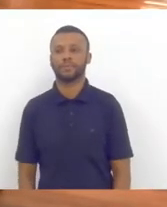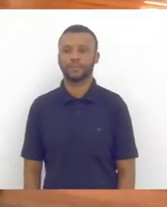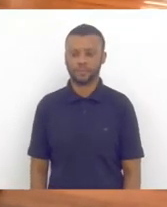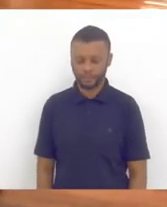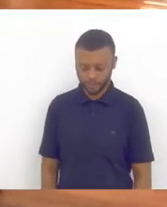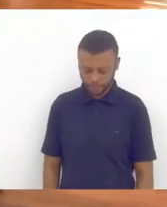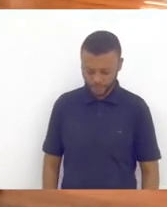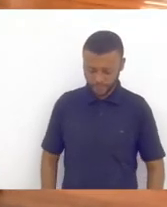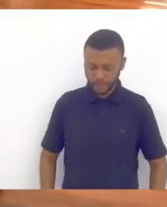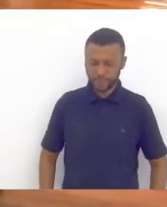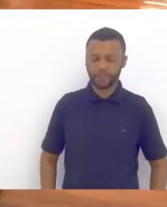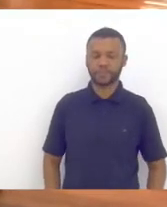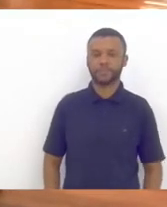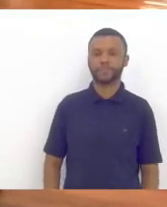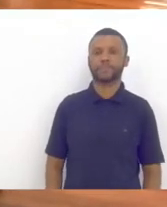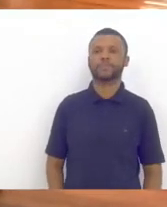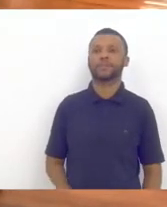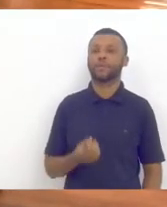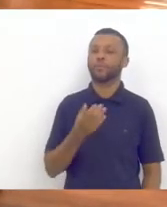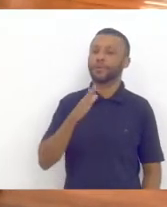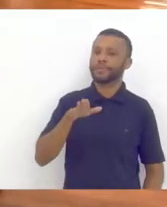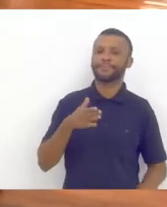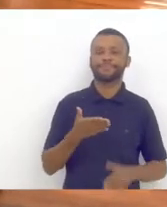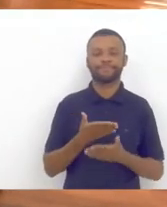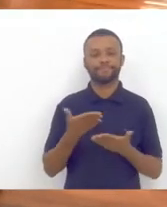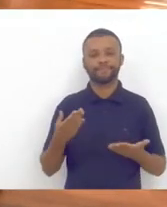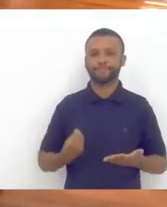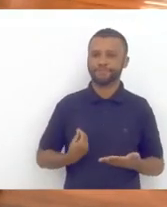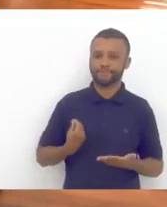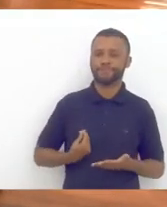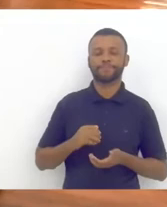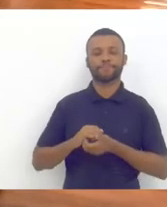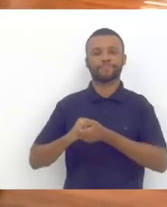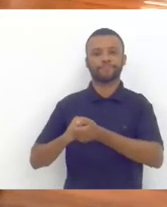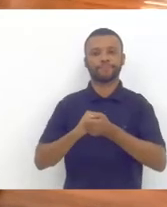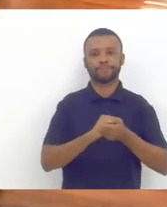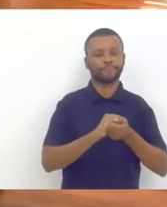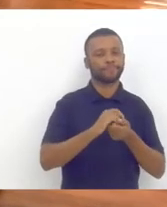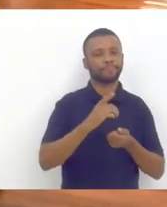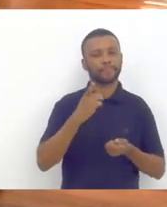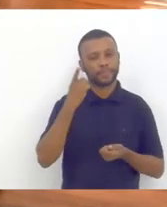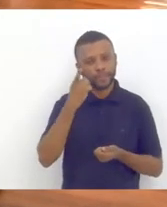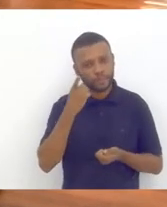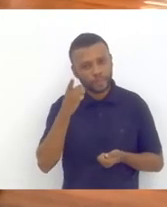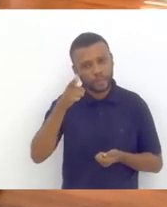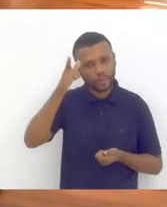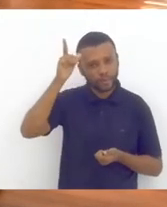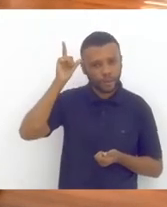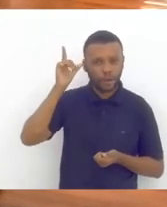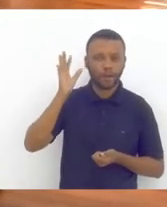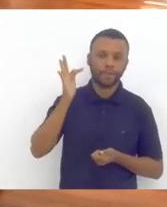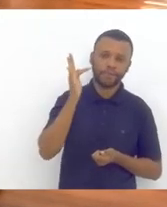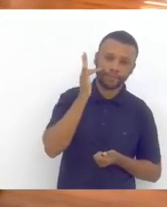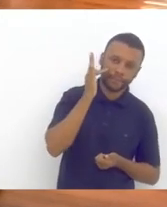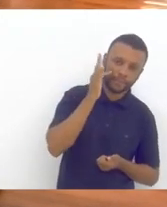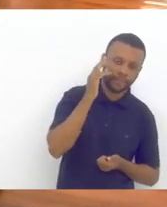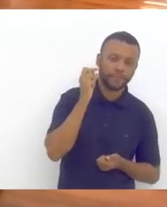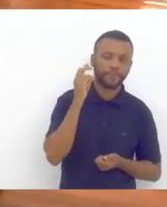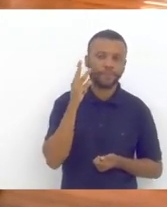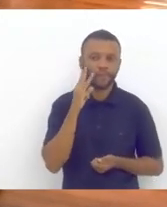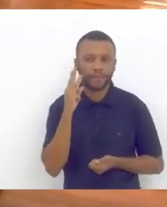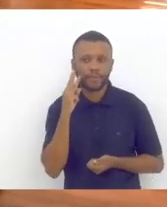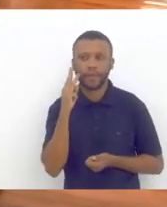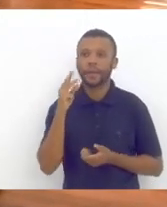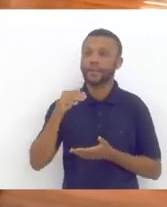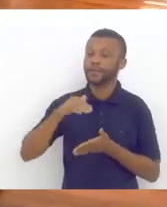Boa tarde a todos os presentes. Saúdo os deputados Luiz Paulo, Serafine, Valdec, deputado secretário